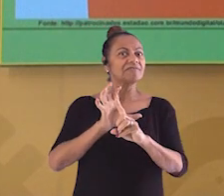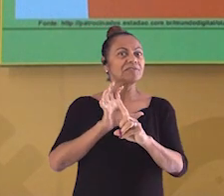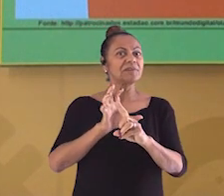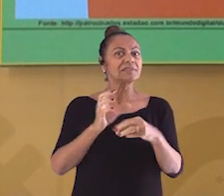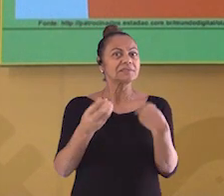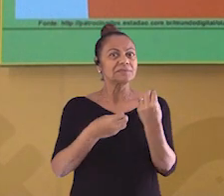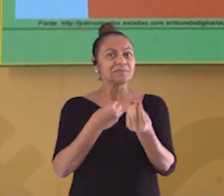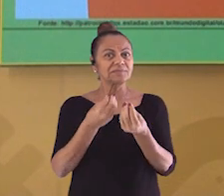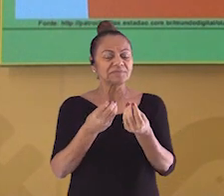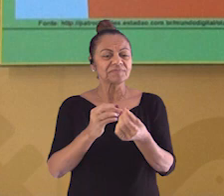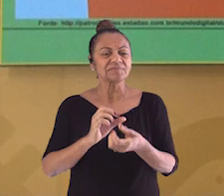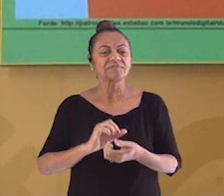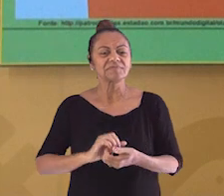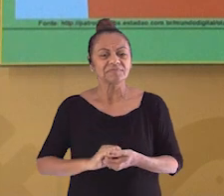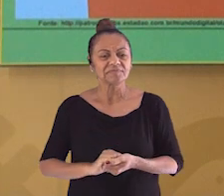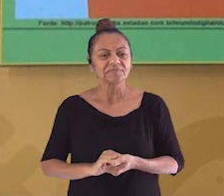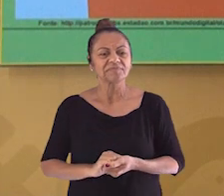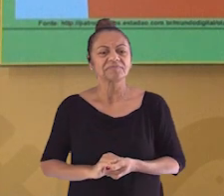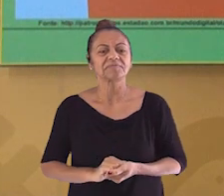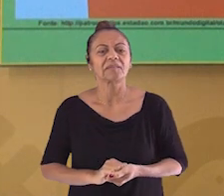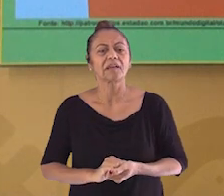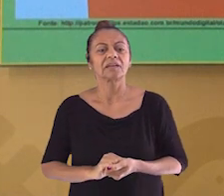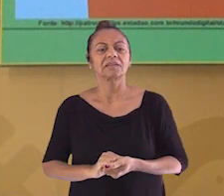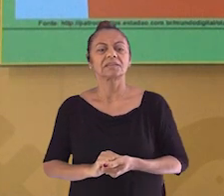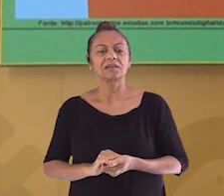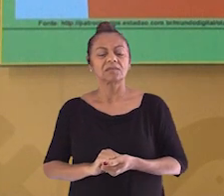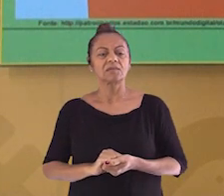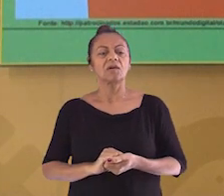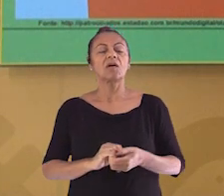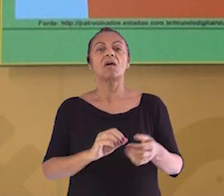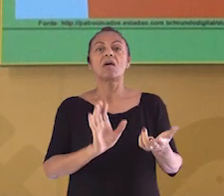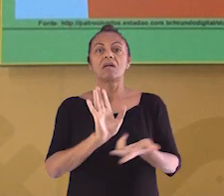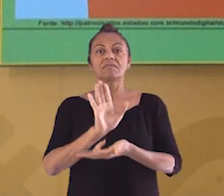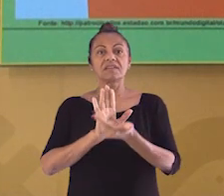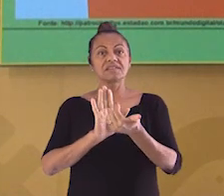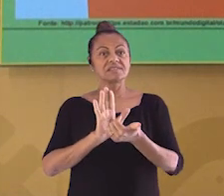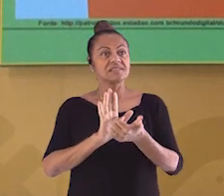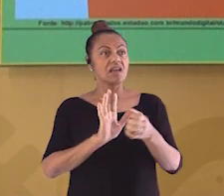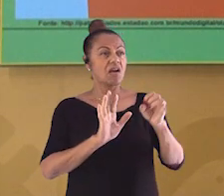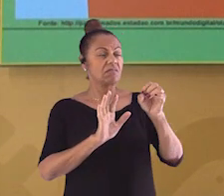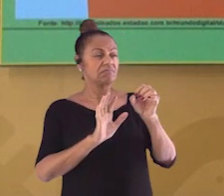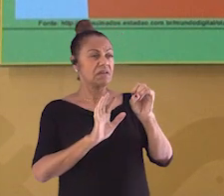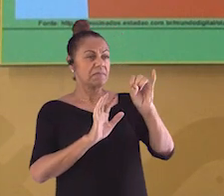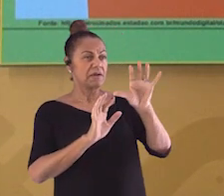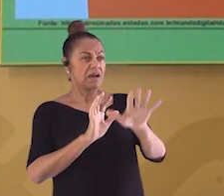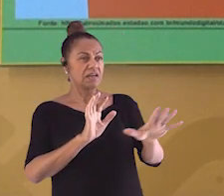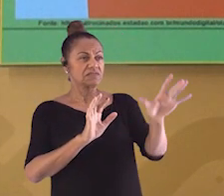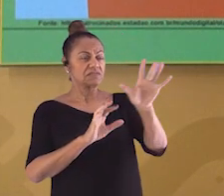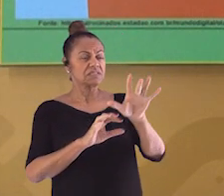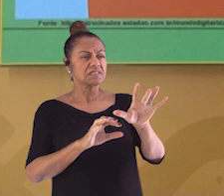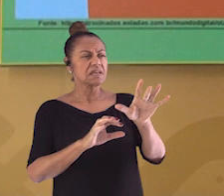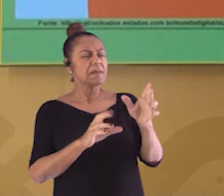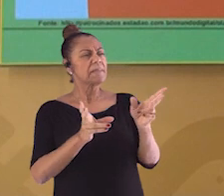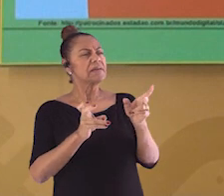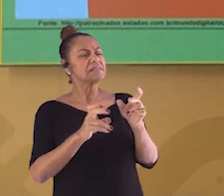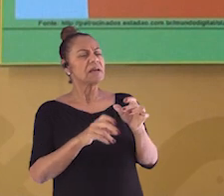imagem vocês podem perceber as revoluções industriais através de desenhos. No primeiro, a gente consegue perceber a queima